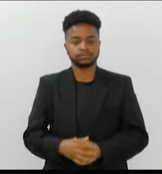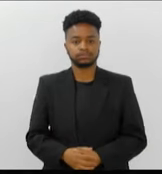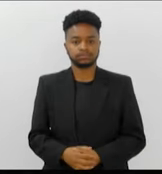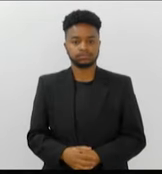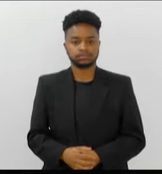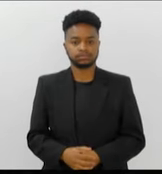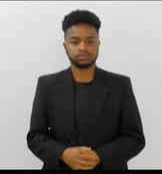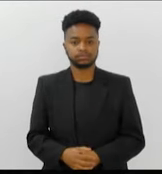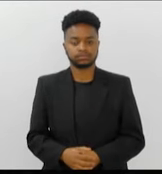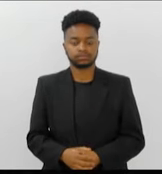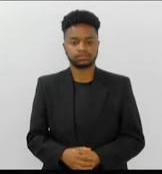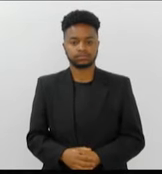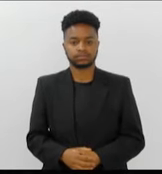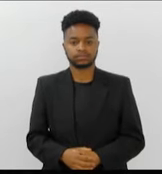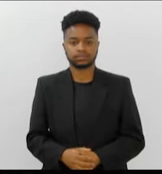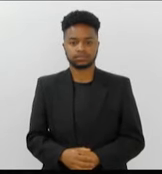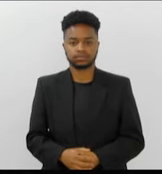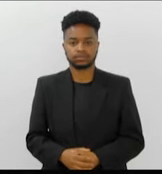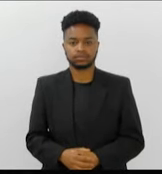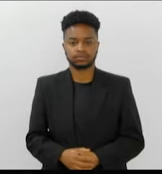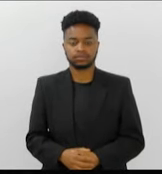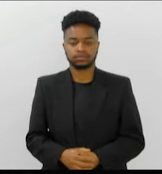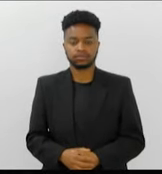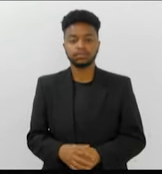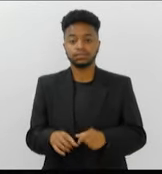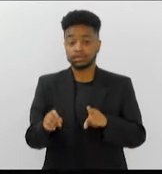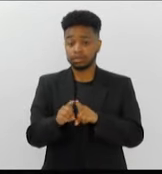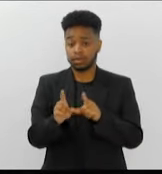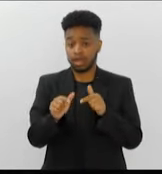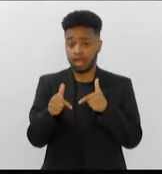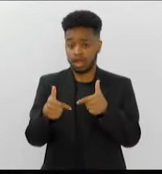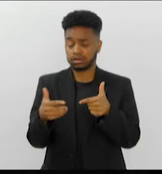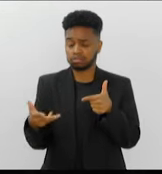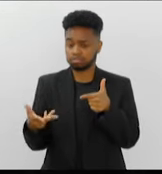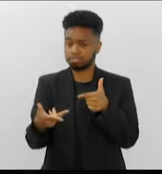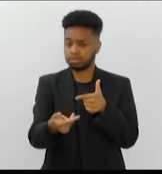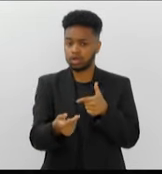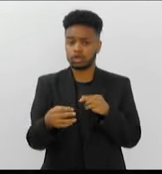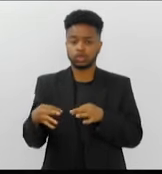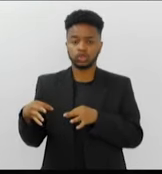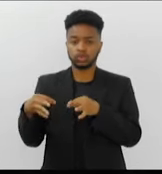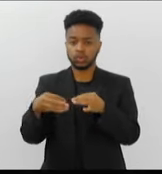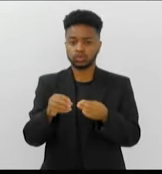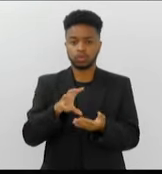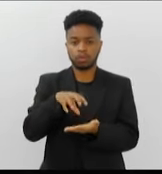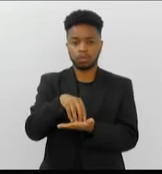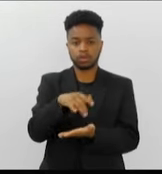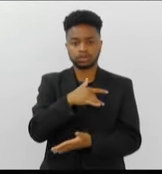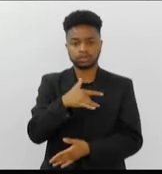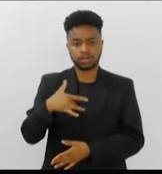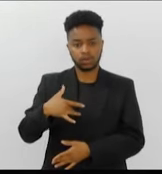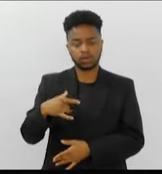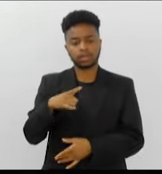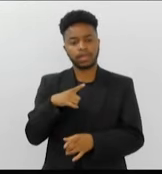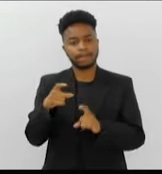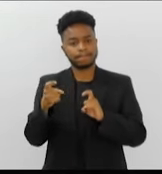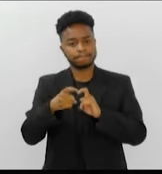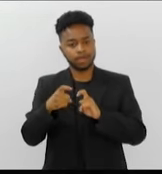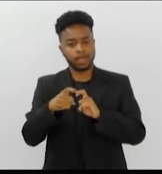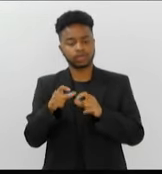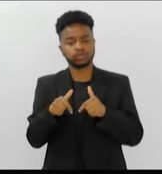e fazem com muita qualificação. Todos os postos de saúde com médicos